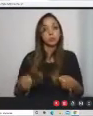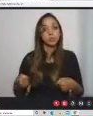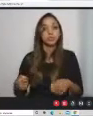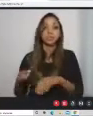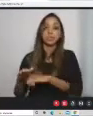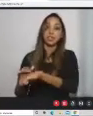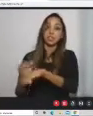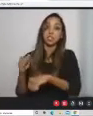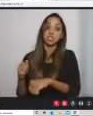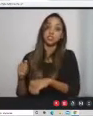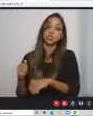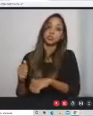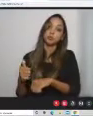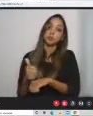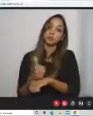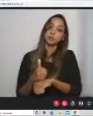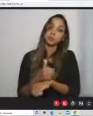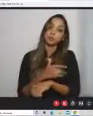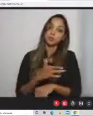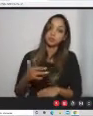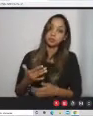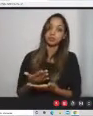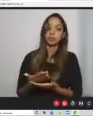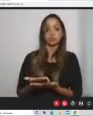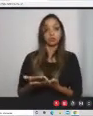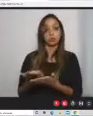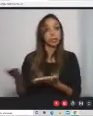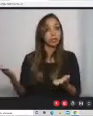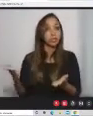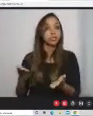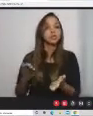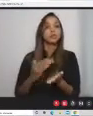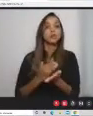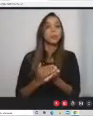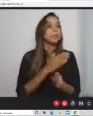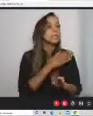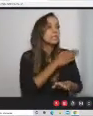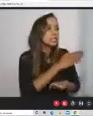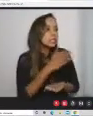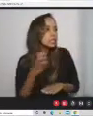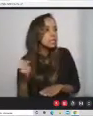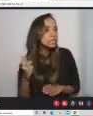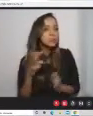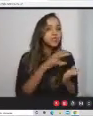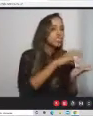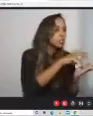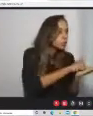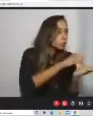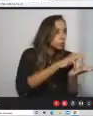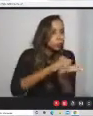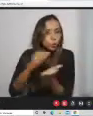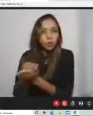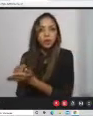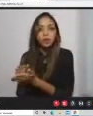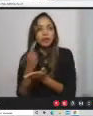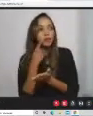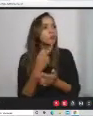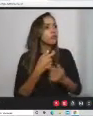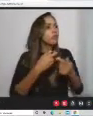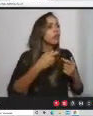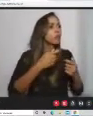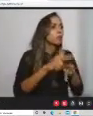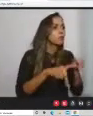a fazer a triagem dessa população e, a partir desse escopo da população, da necessidade dessa população, que nós possamos abrir novas